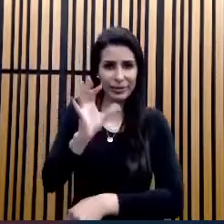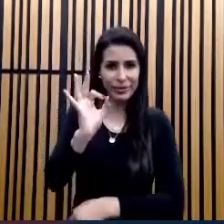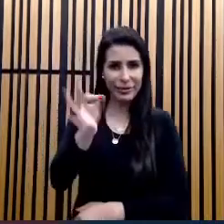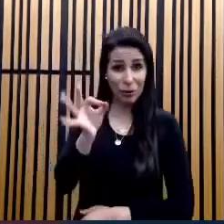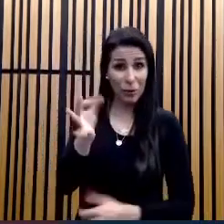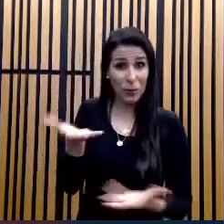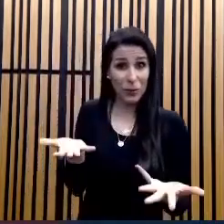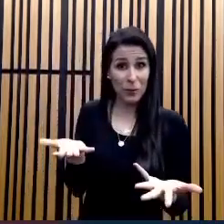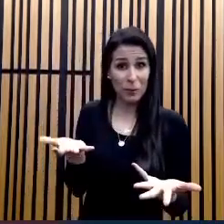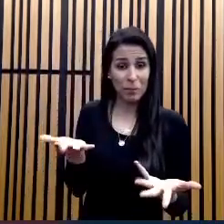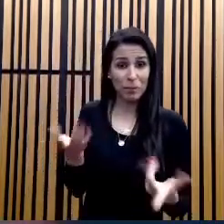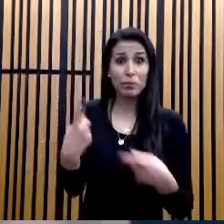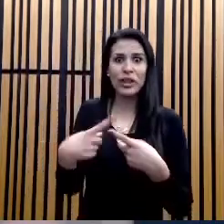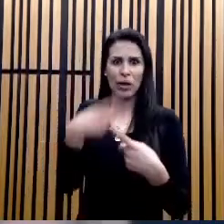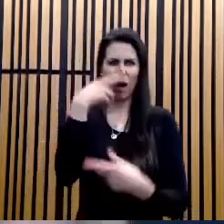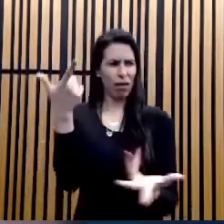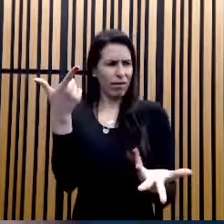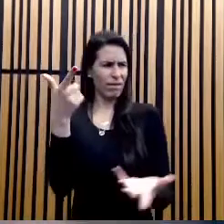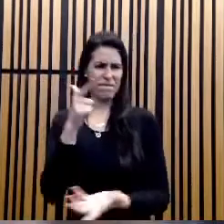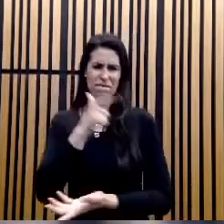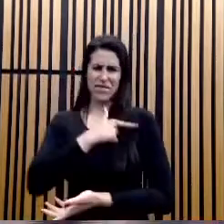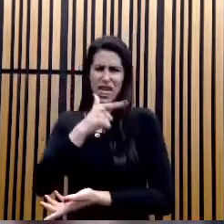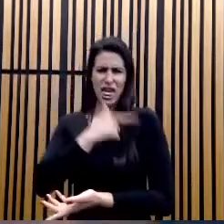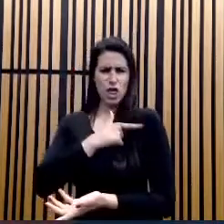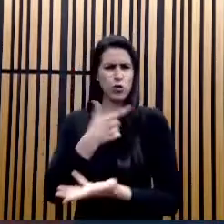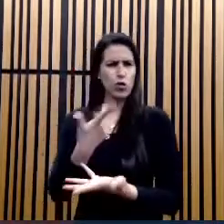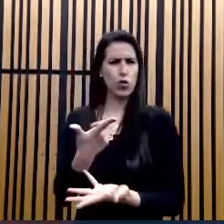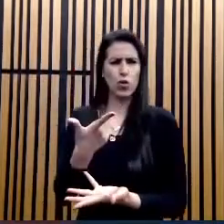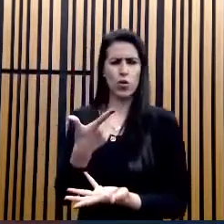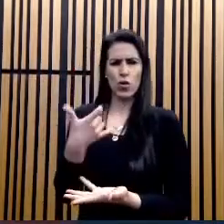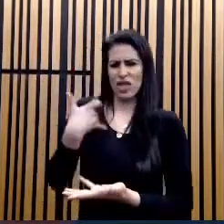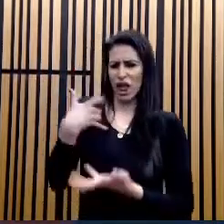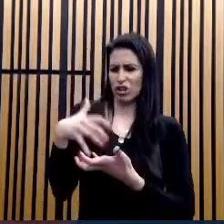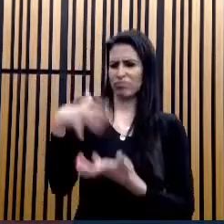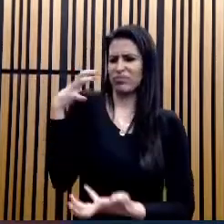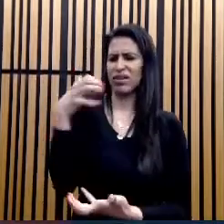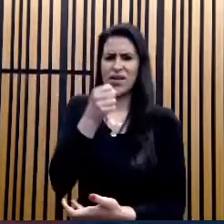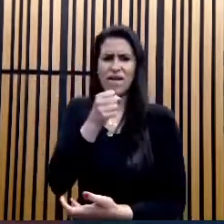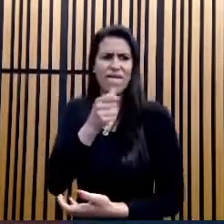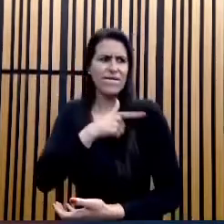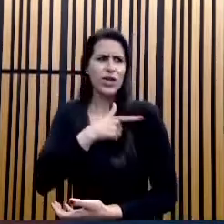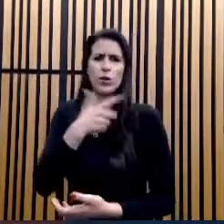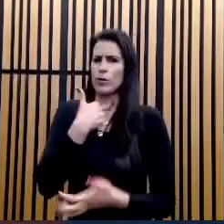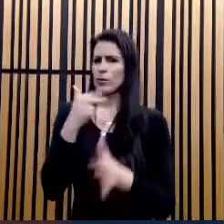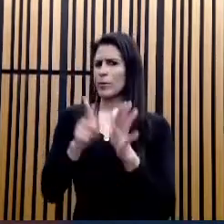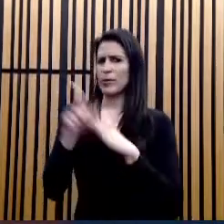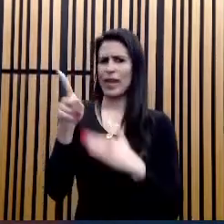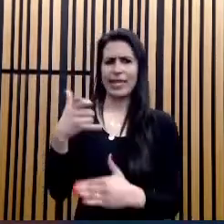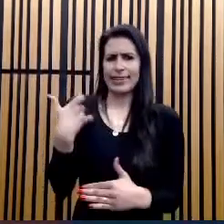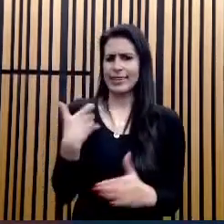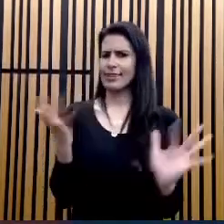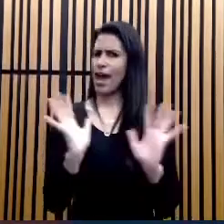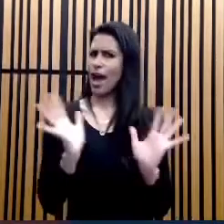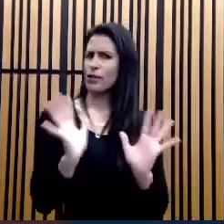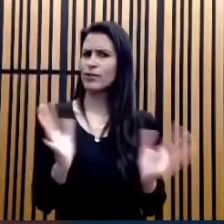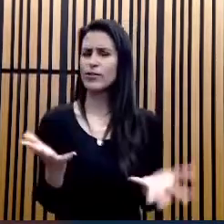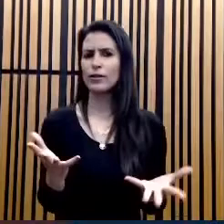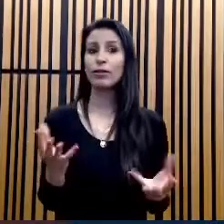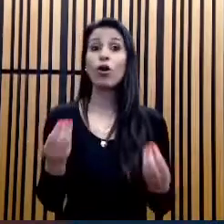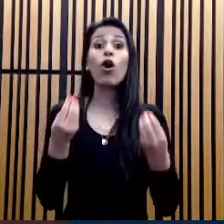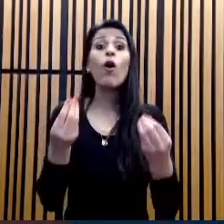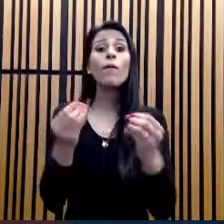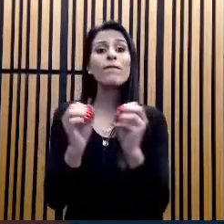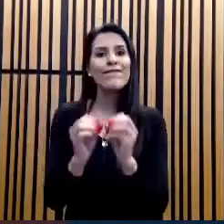né? Porque é feio envelhecer, como é que a gente faz? Então, o que aconteceu?